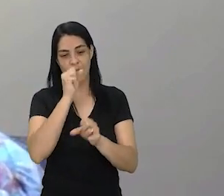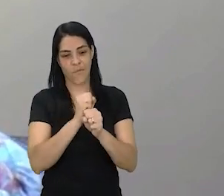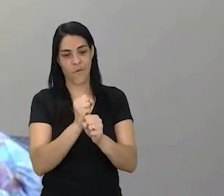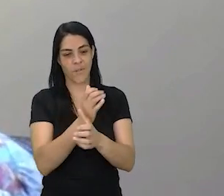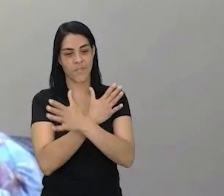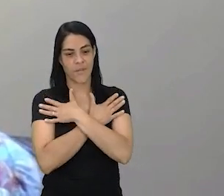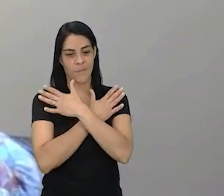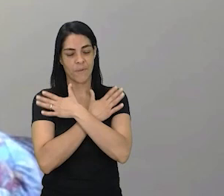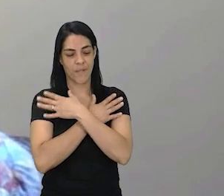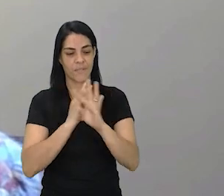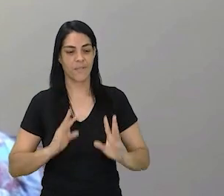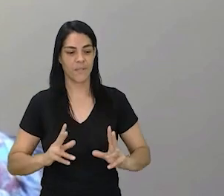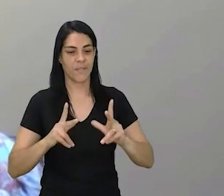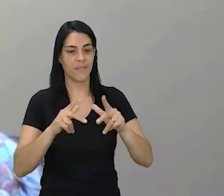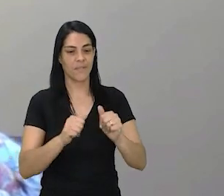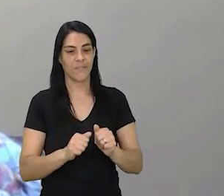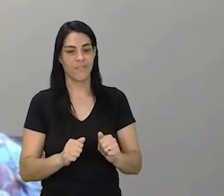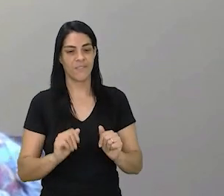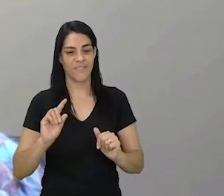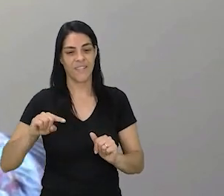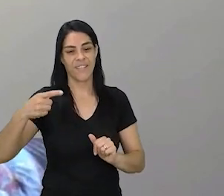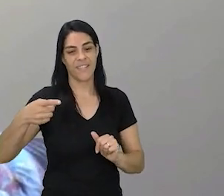todos e a todas e até breve.